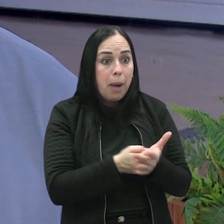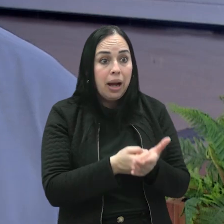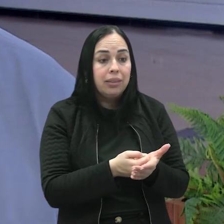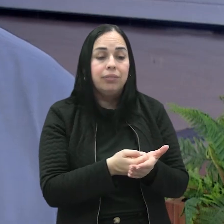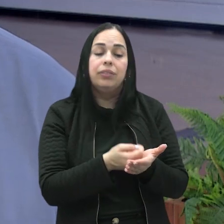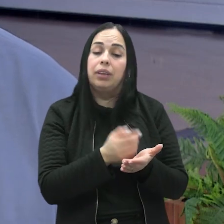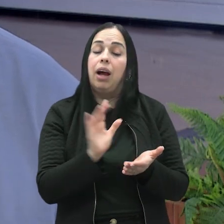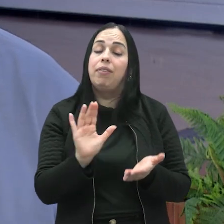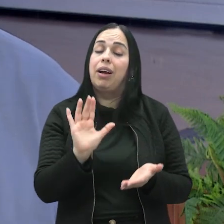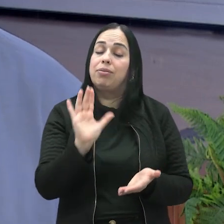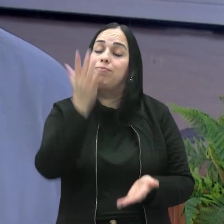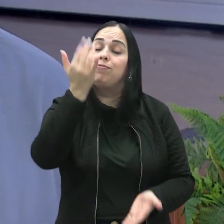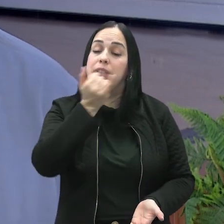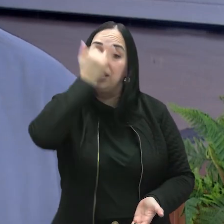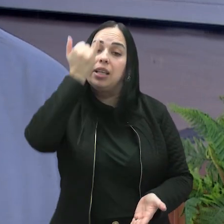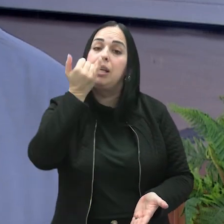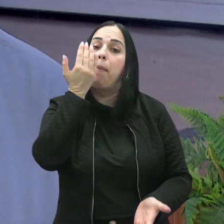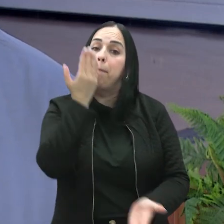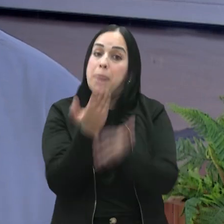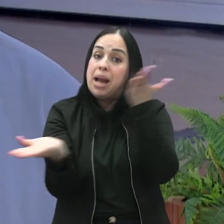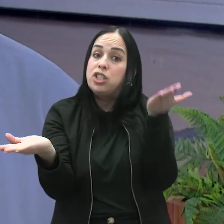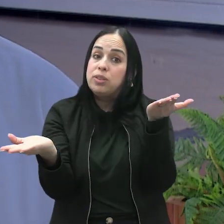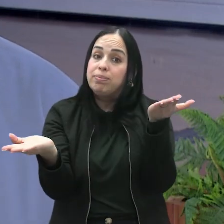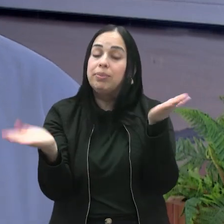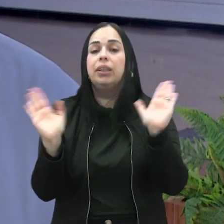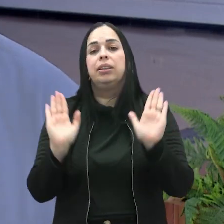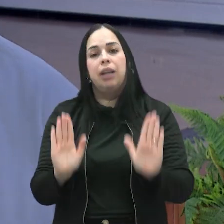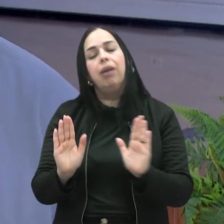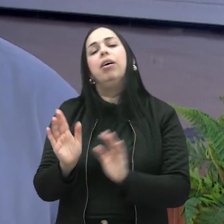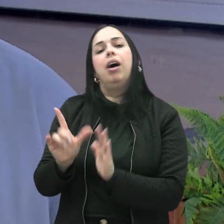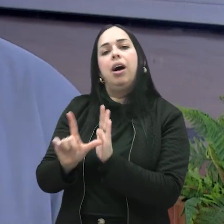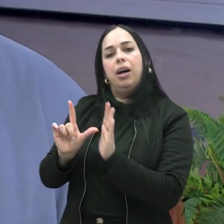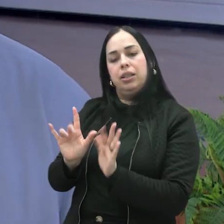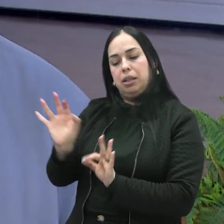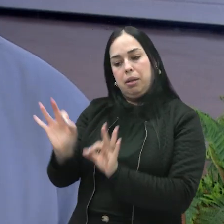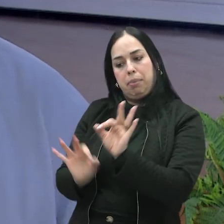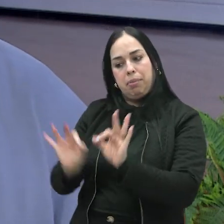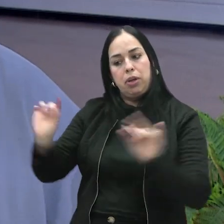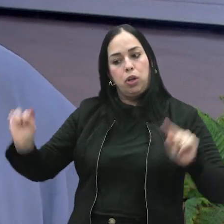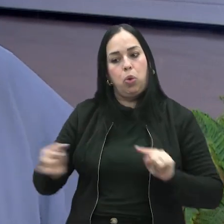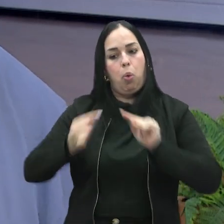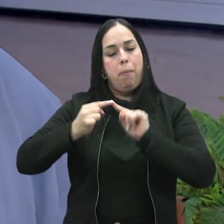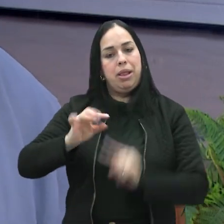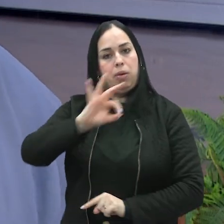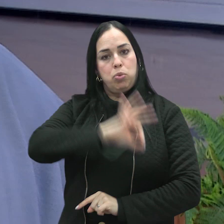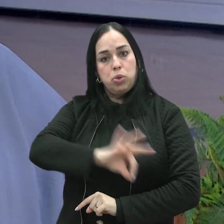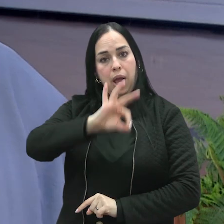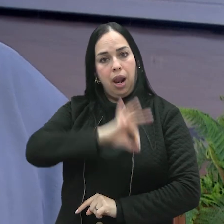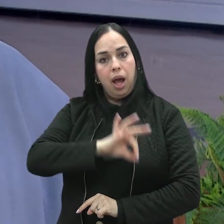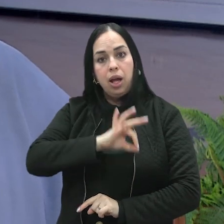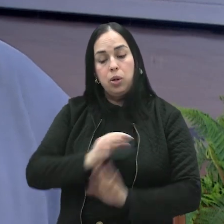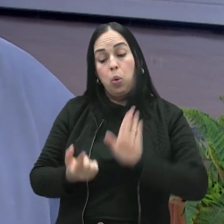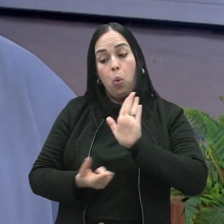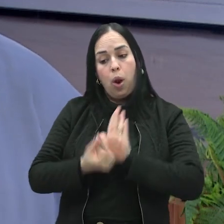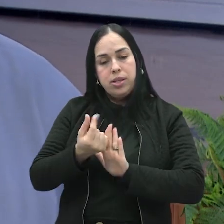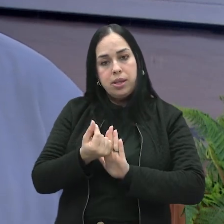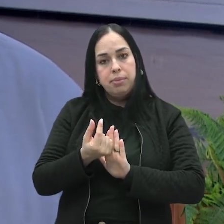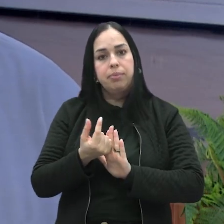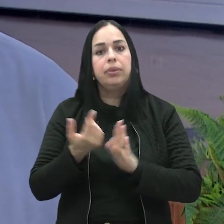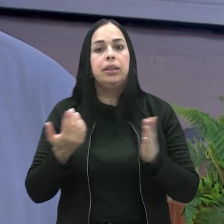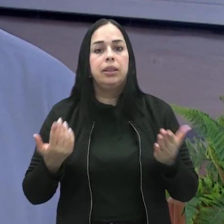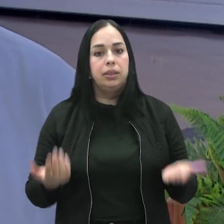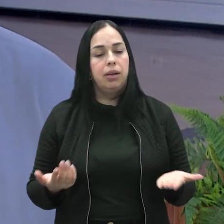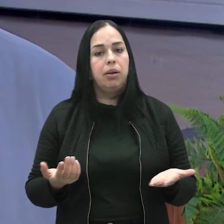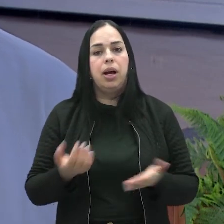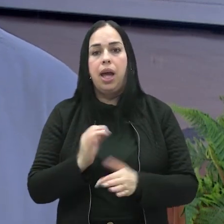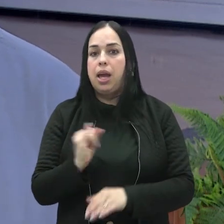vai perder. Então é muito importante você ter um planejamento que essa prestação esteja dentro do teu orçamento, dentro daquilo que tu